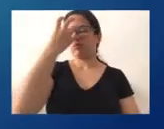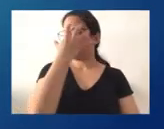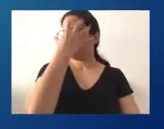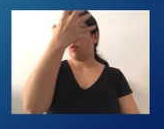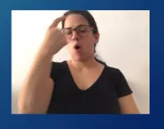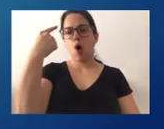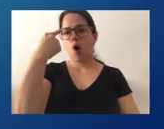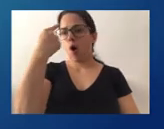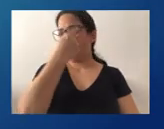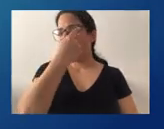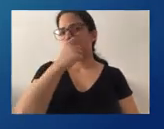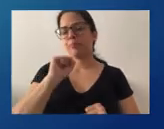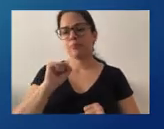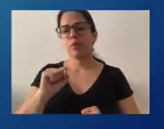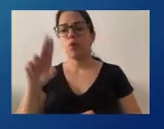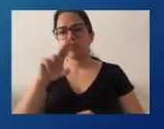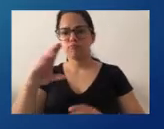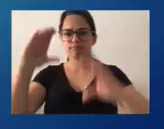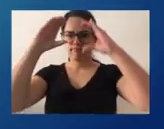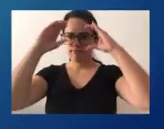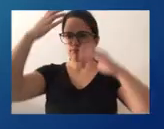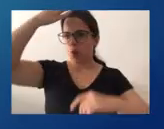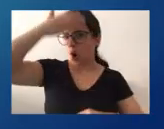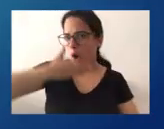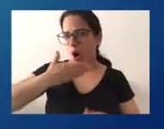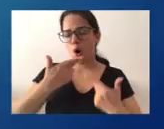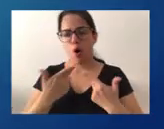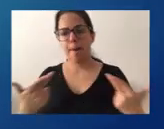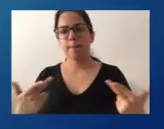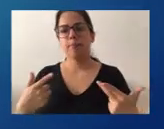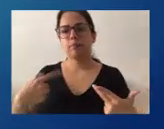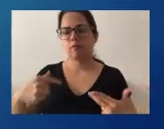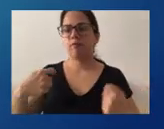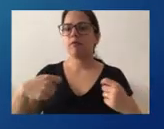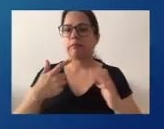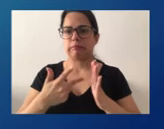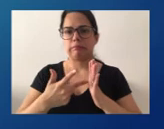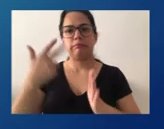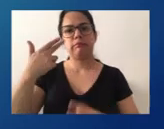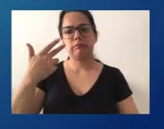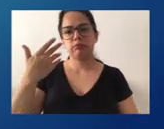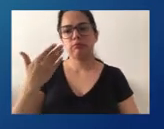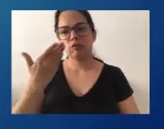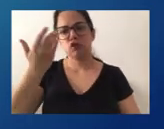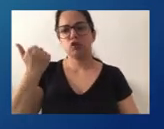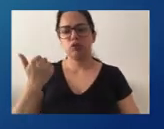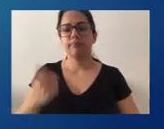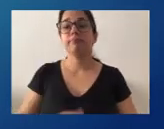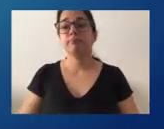visão. Às vezes as pessoas têm que, né, realizar aqui procedimentos que tem que extrair aqui uma banda do gel, aí,